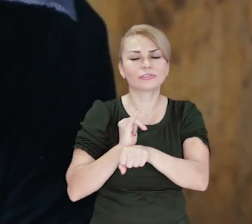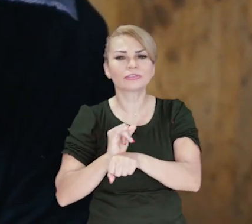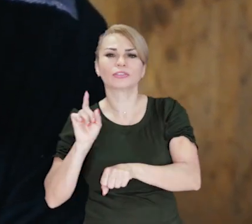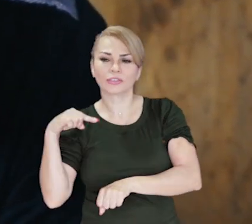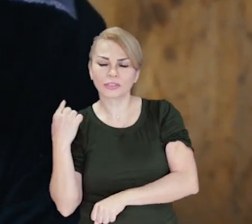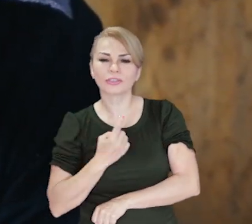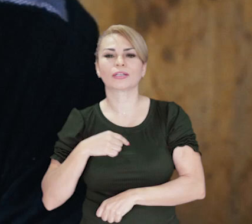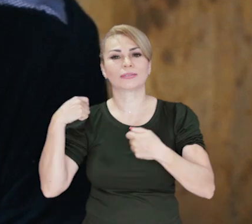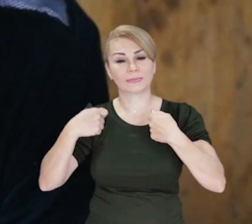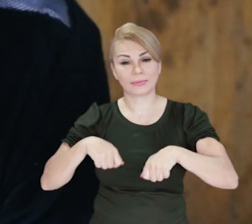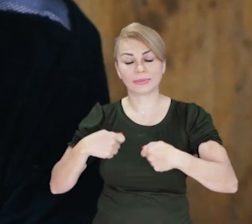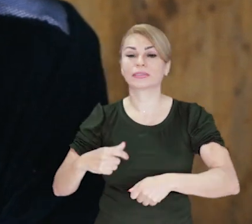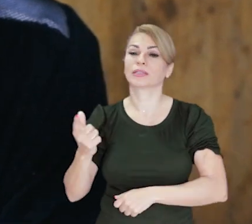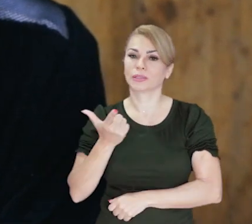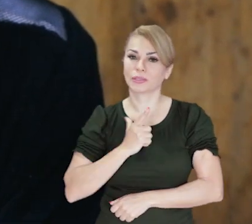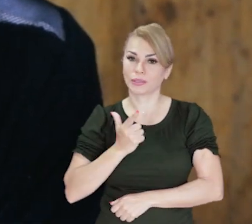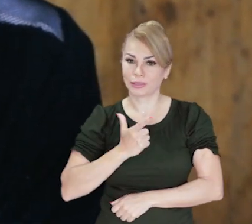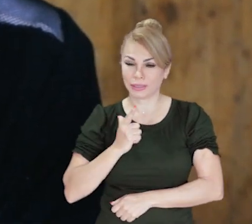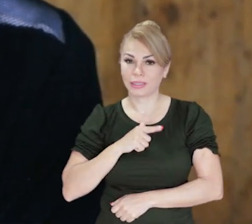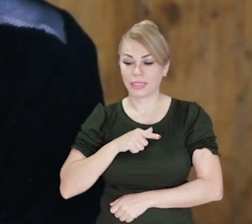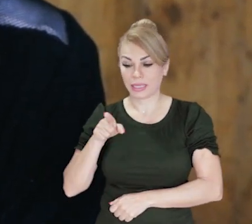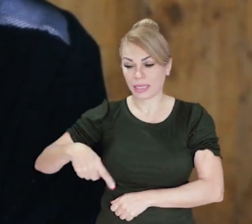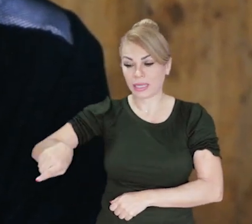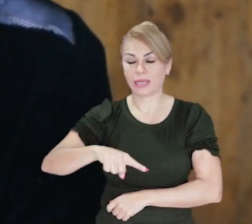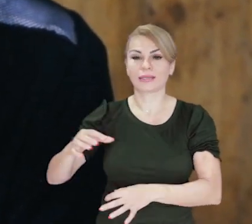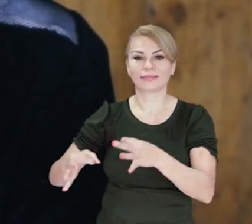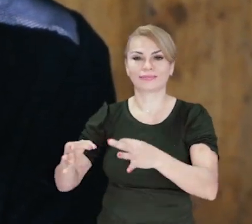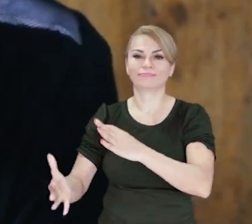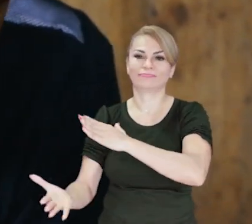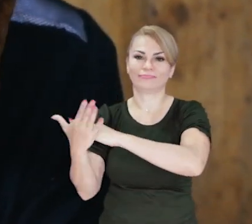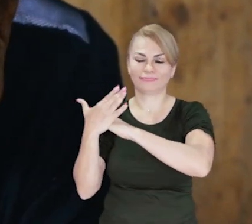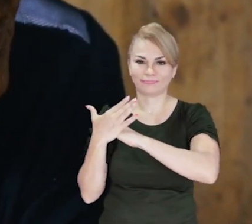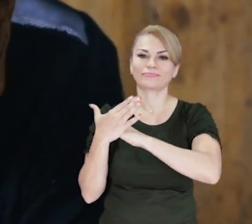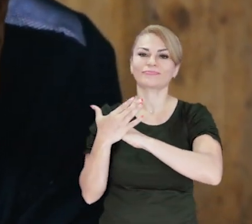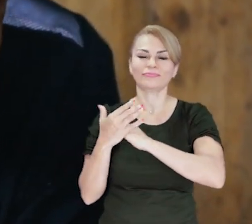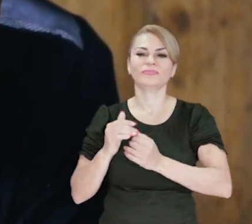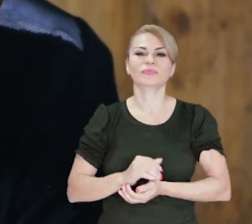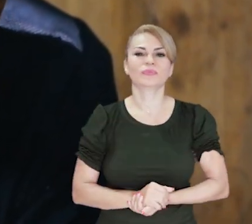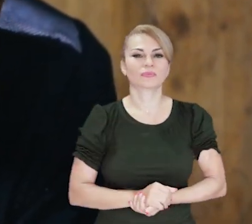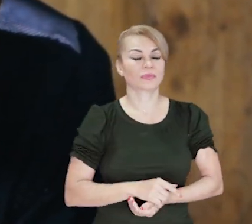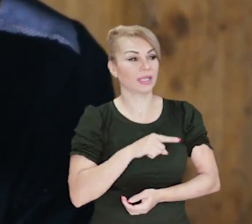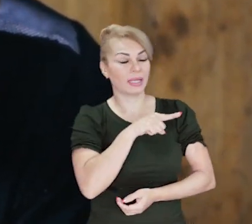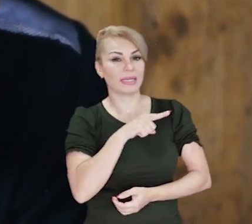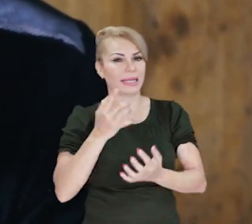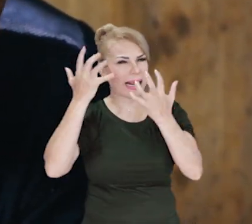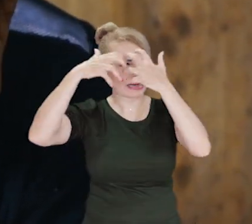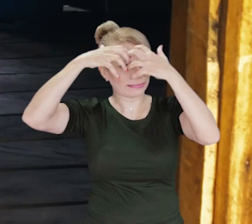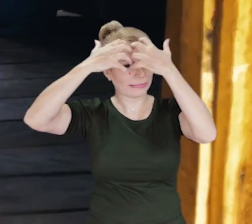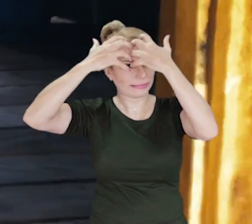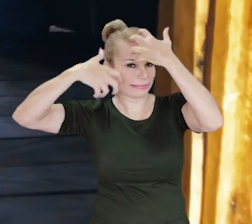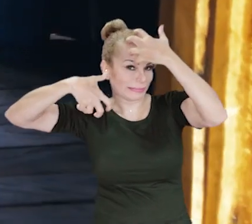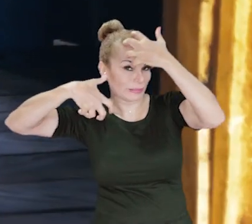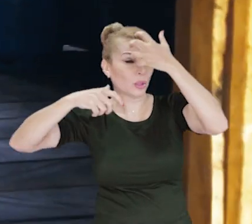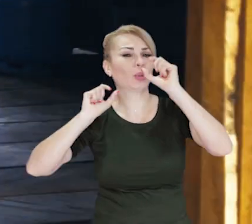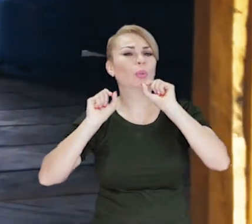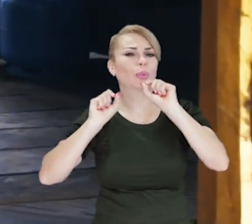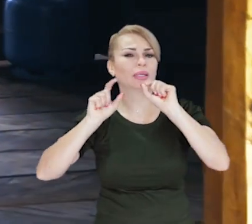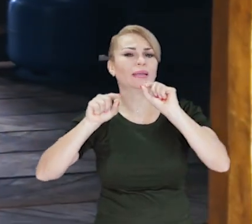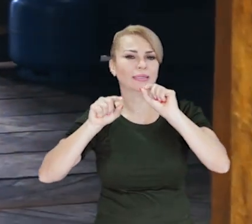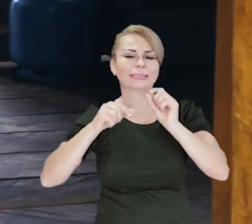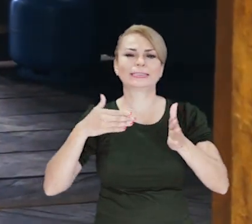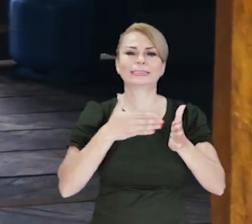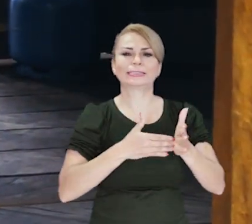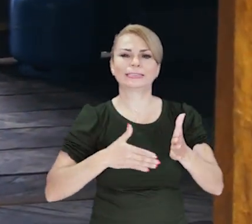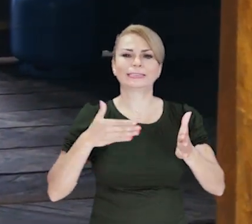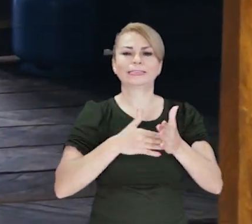De uma forma, de outra, que nós precisar ter eles do nosso lado para nos ajudar. Apesar do AVC, que